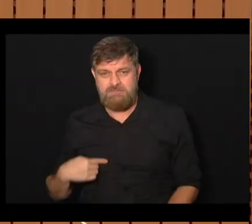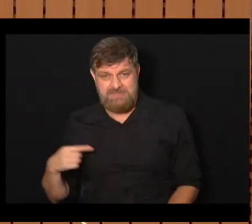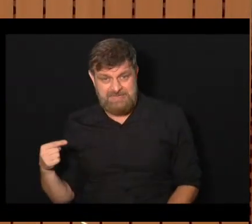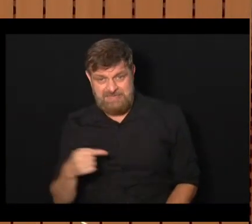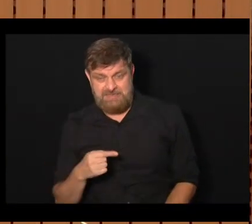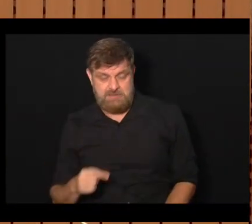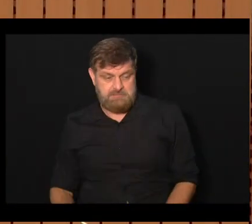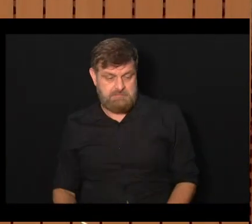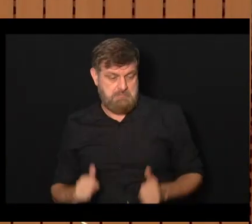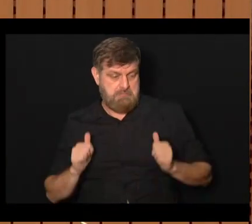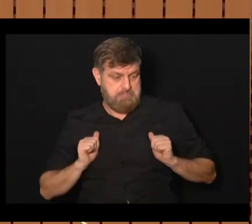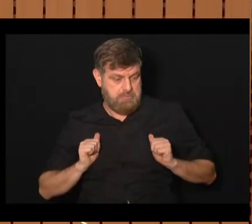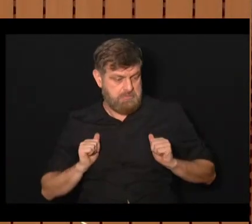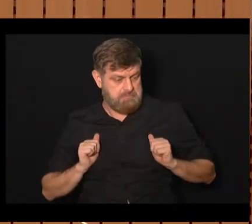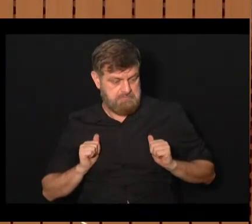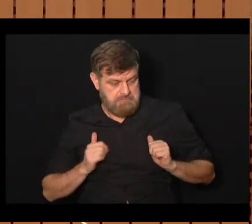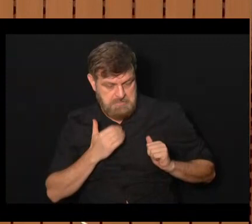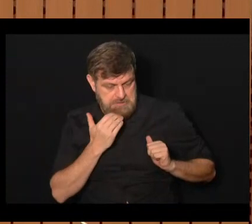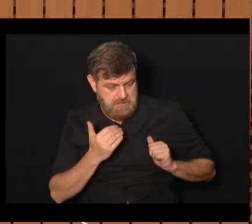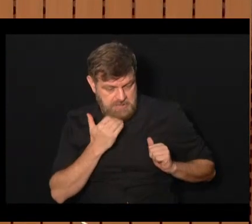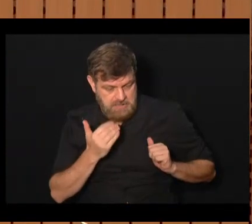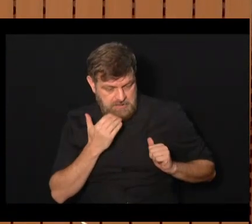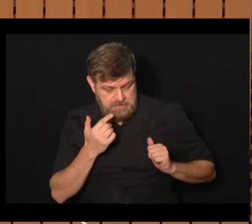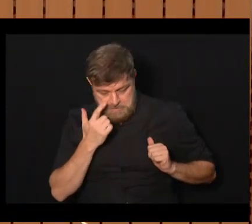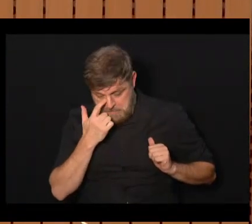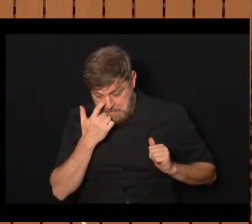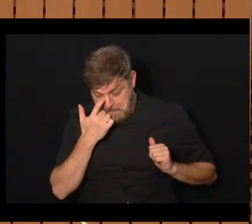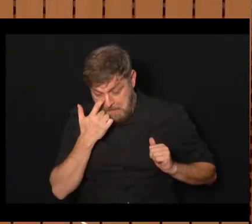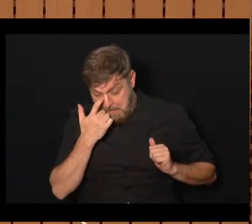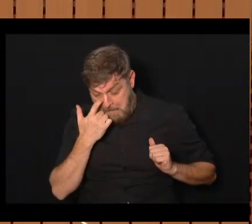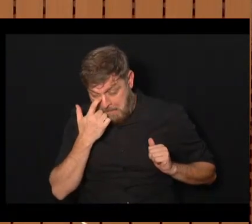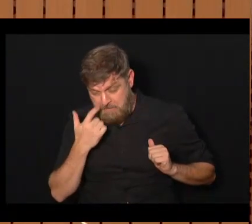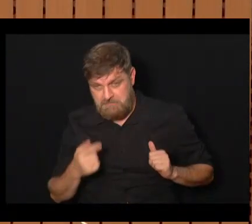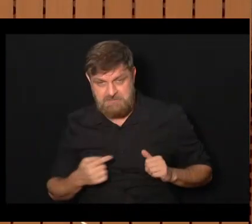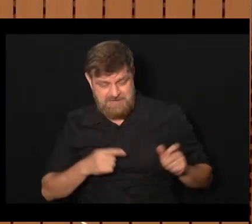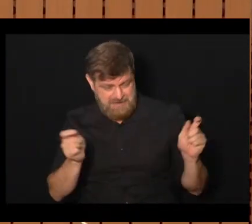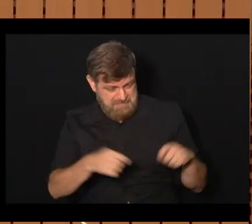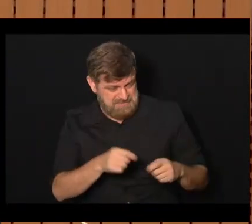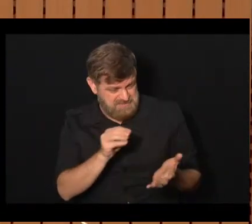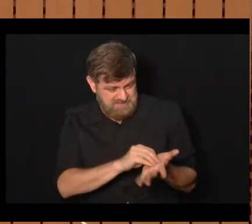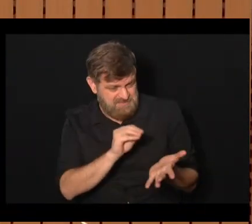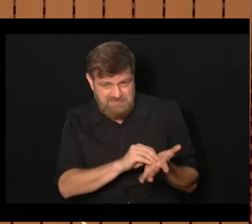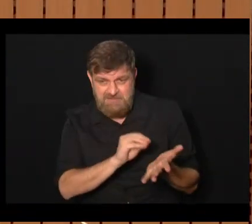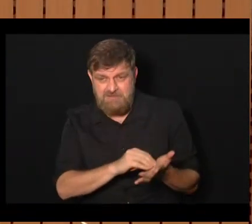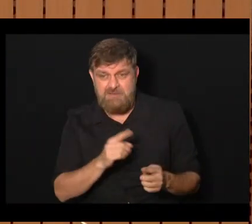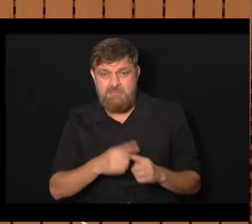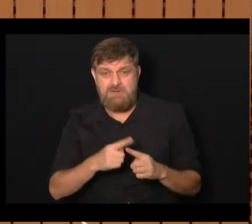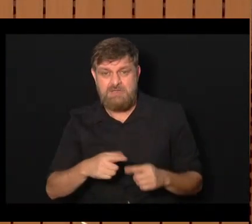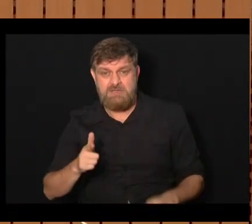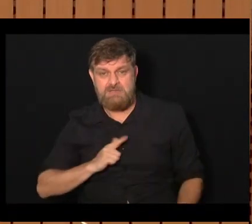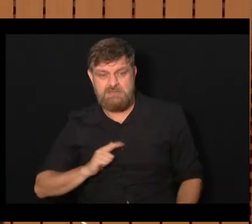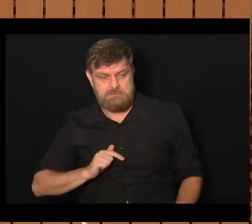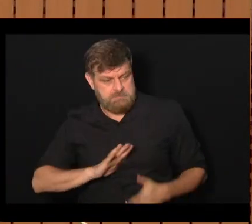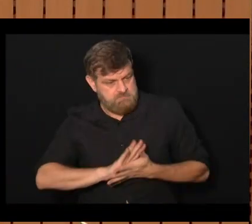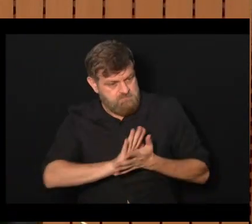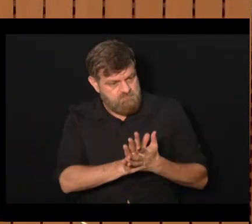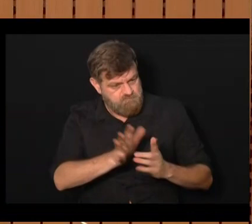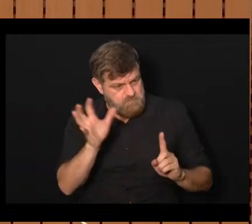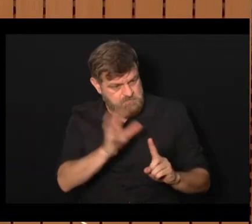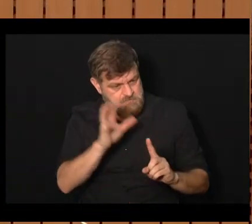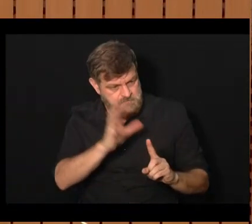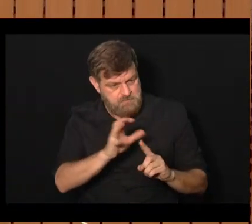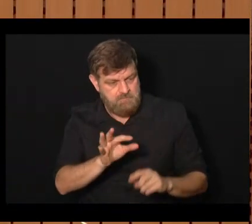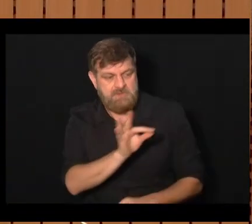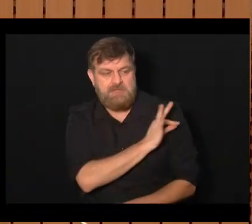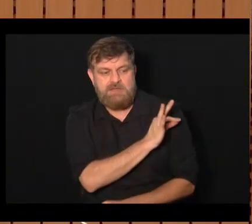de acontecer, deixava de acontecer por omissão, por leniência, por incompetência, de fato, porque bastou espremer a Prefeitura que a Prefeitura